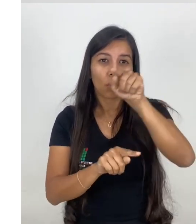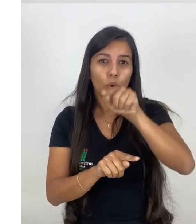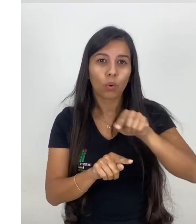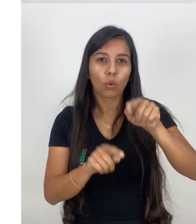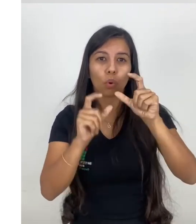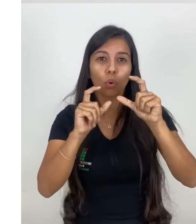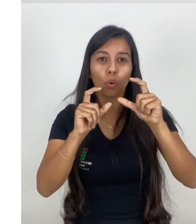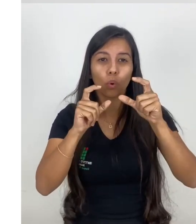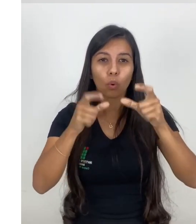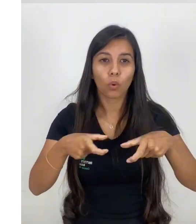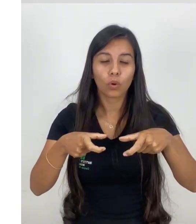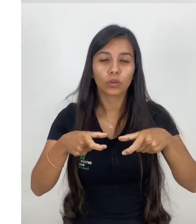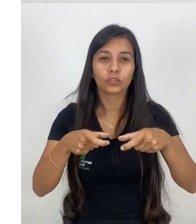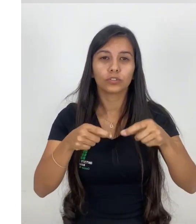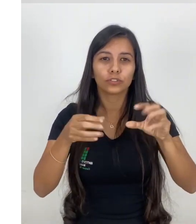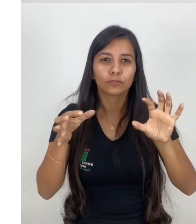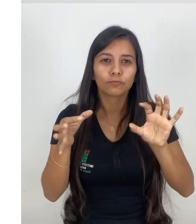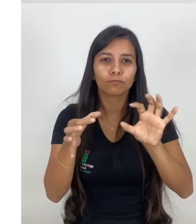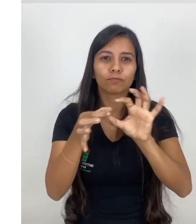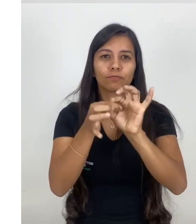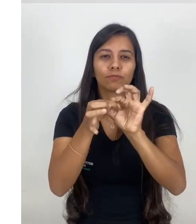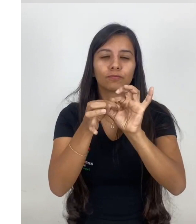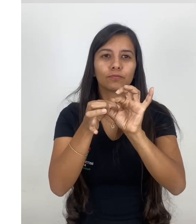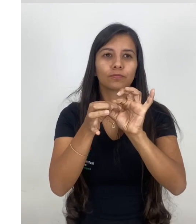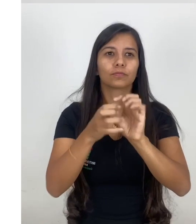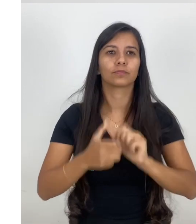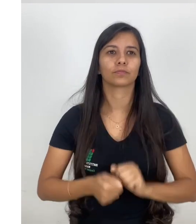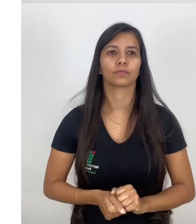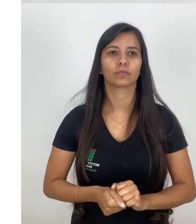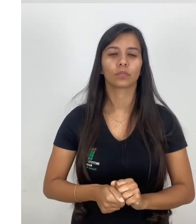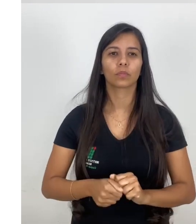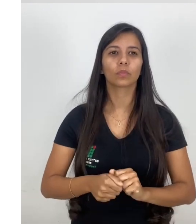esse local de conexão. E ali